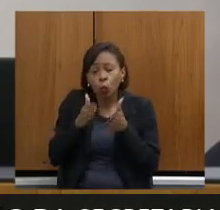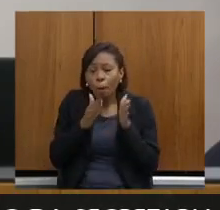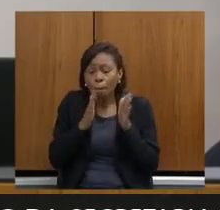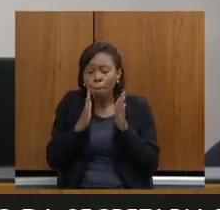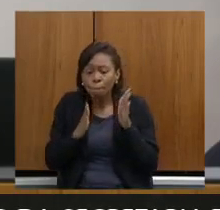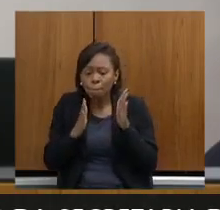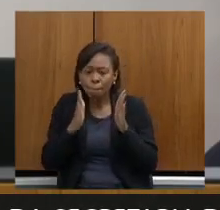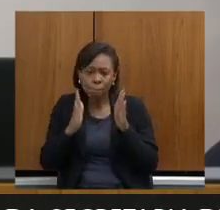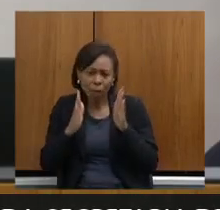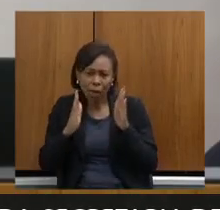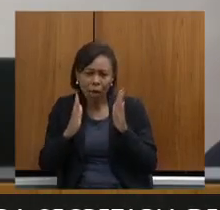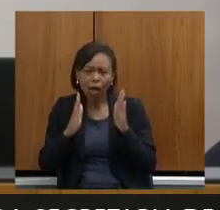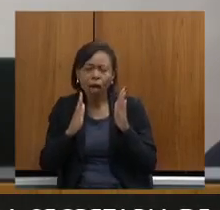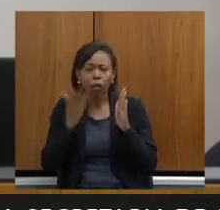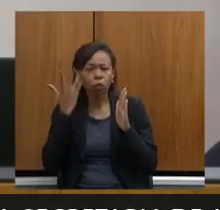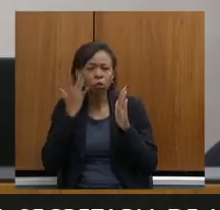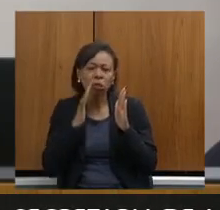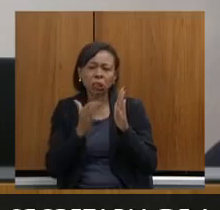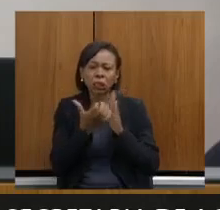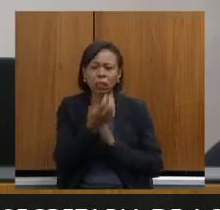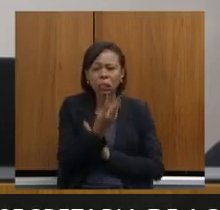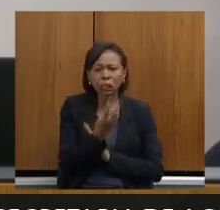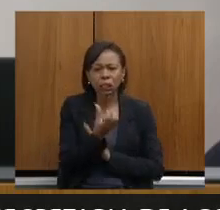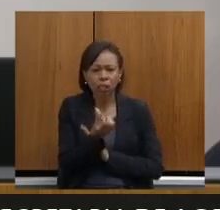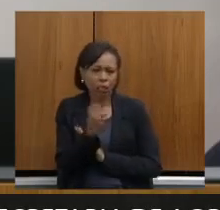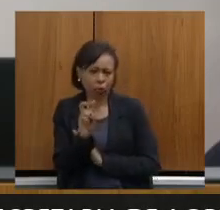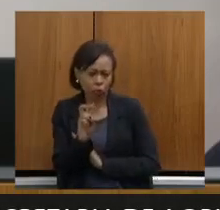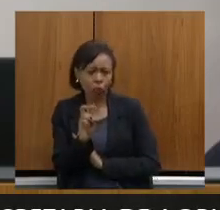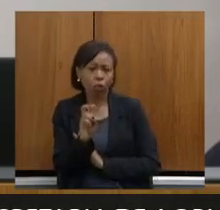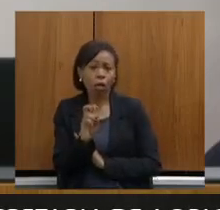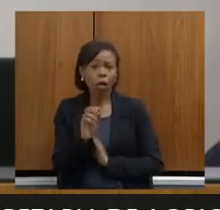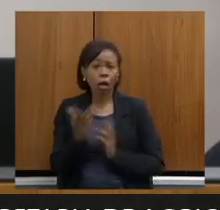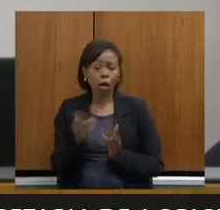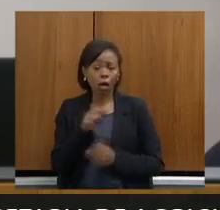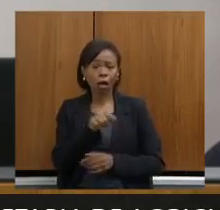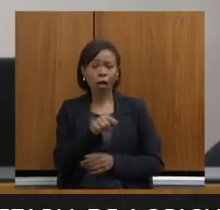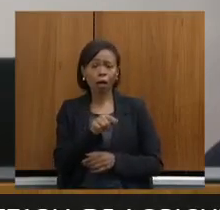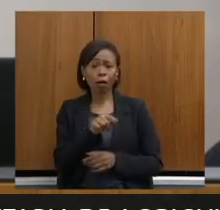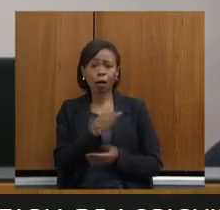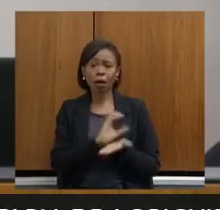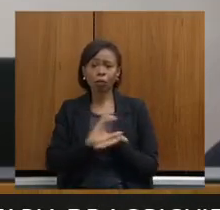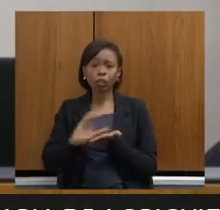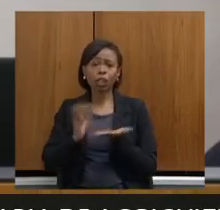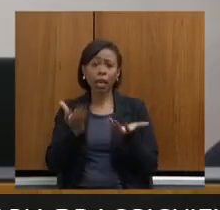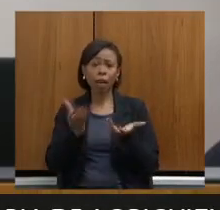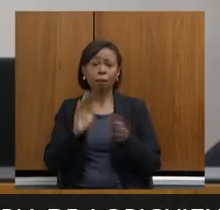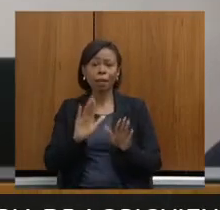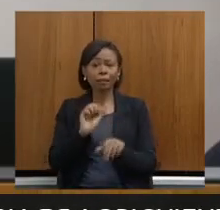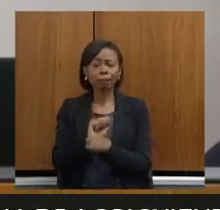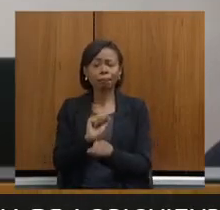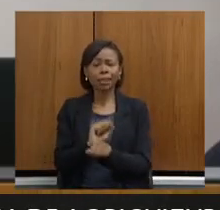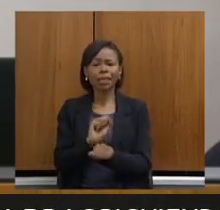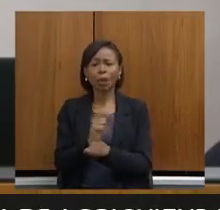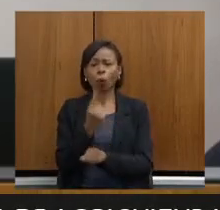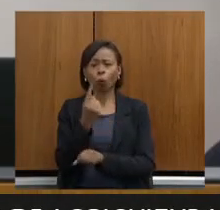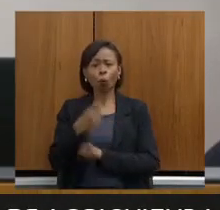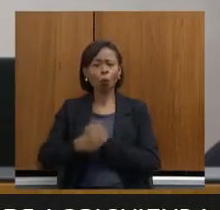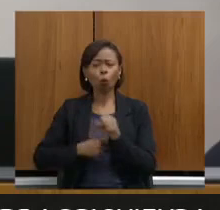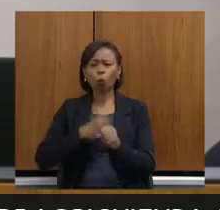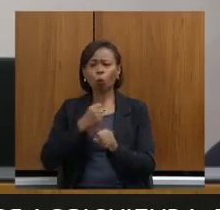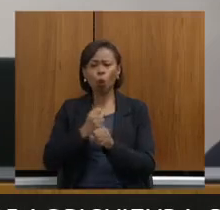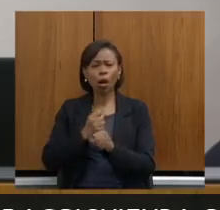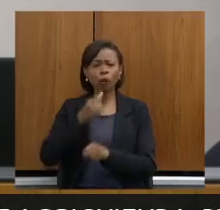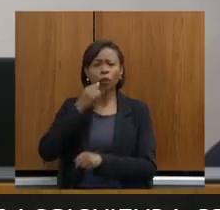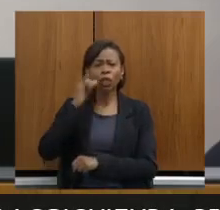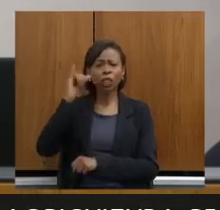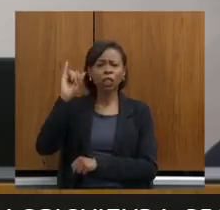dias né então o cara que quer investir esperar um ano para receber energia não vai fazer um negócio desse que é